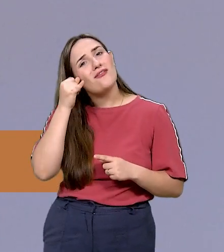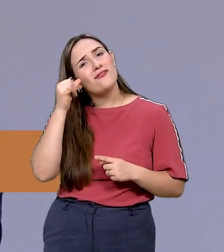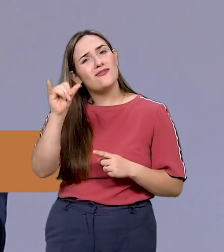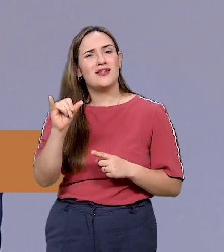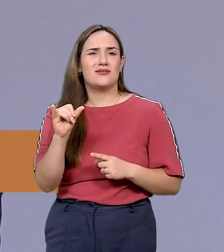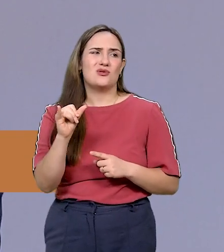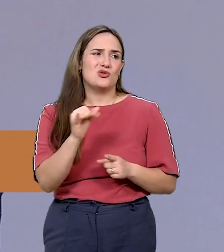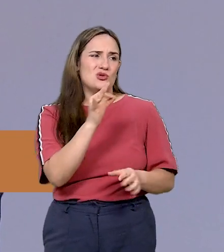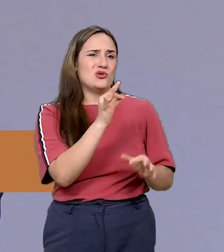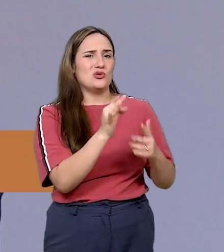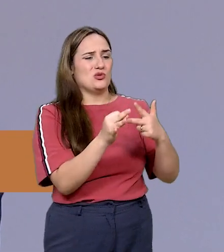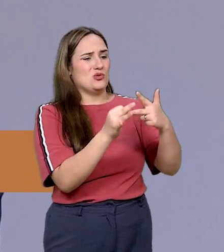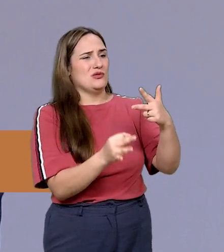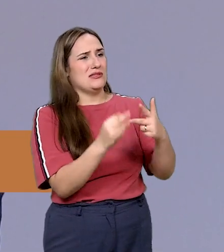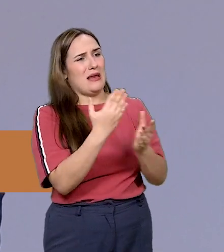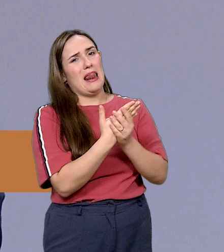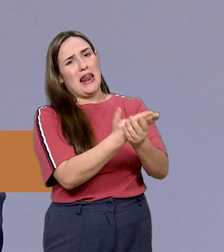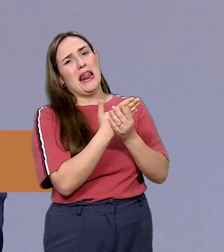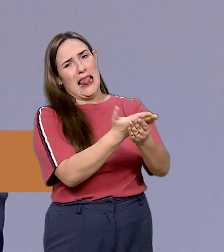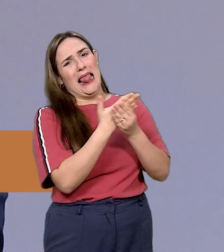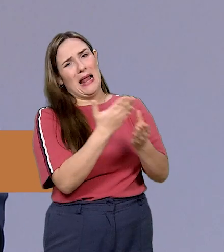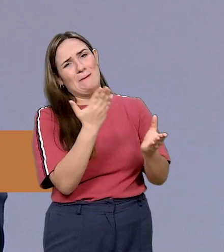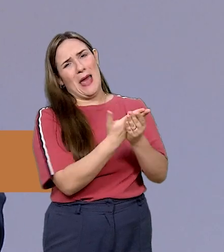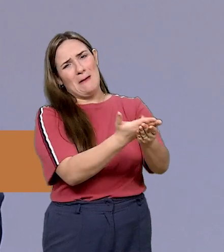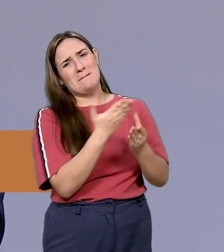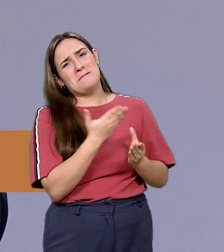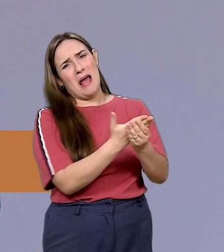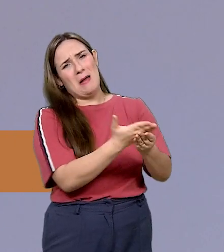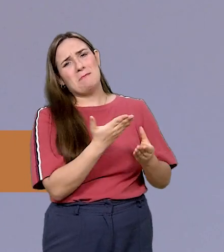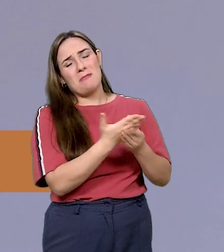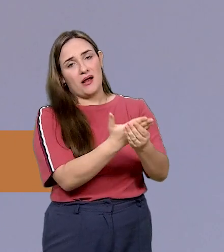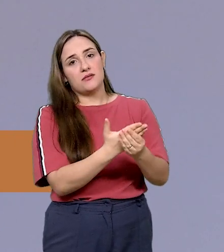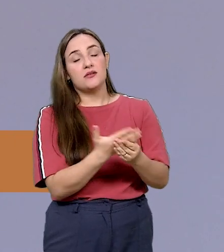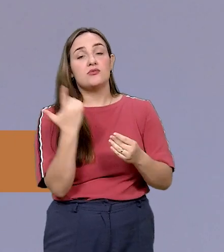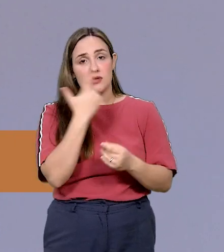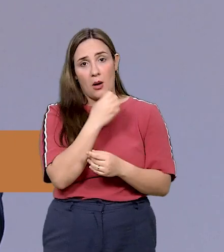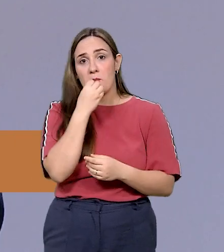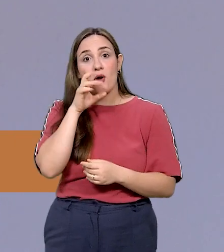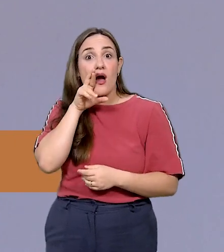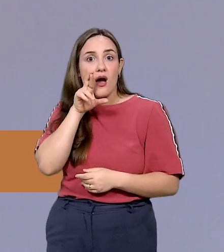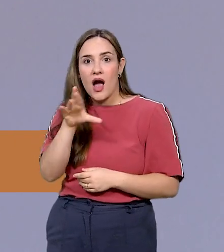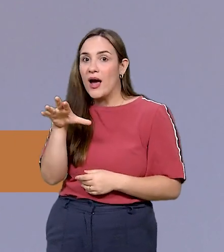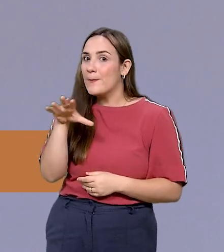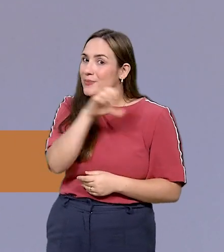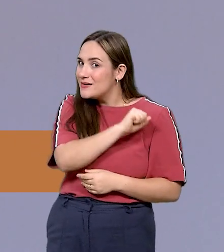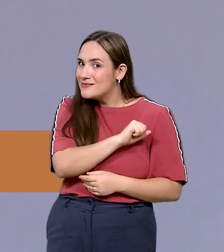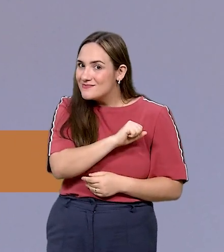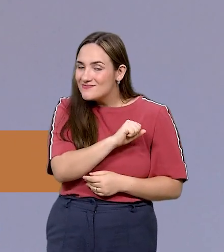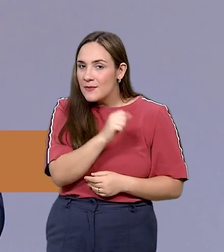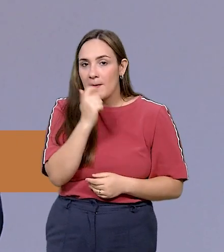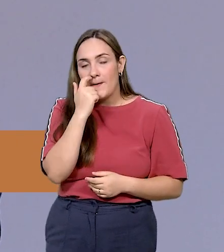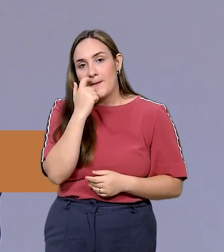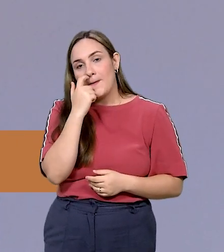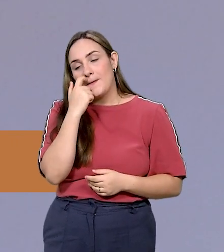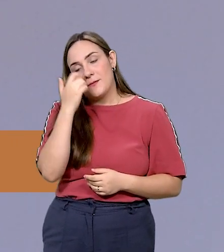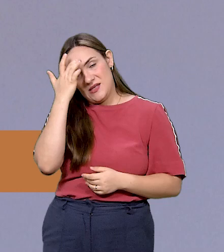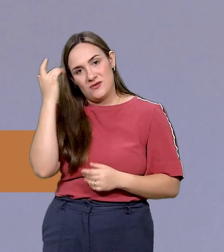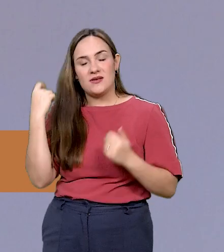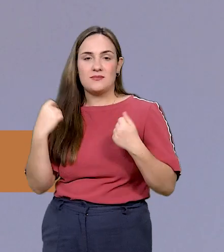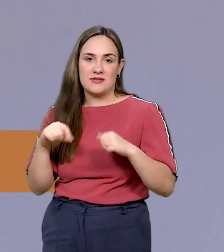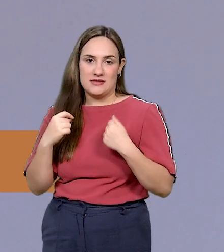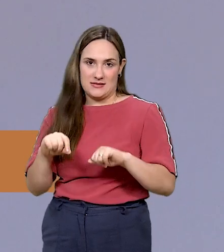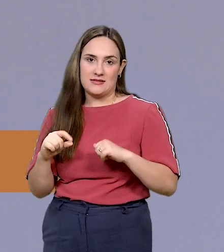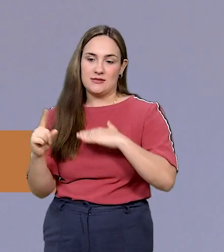gente desafoga o Poder Judiciário e tem uma possibilidade de oferecer uma resposta mais rápida para aquele assistido que